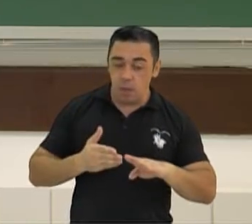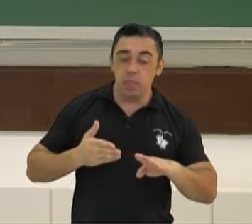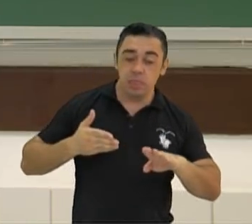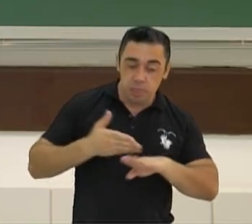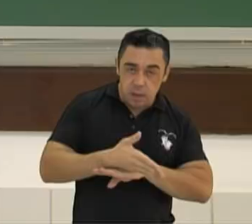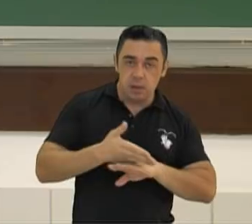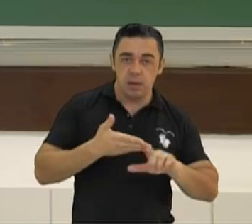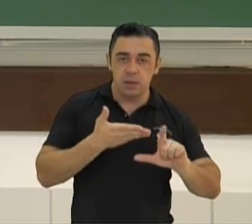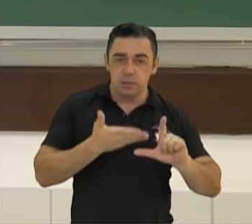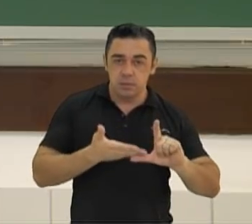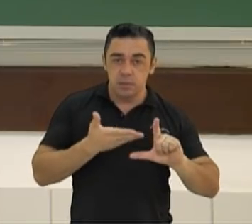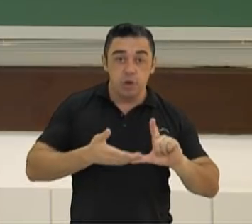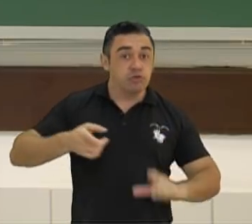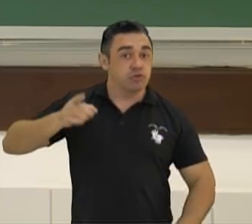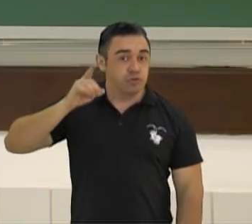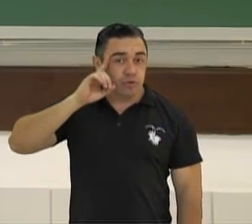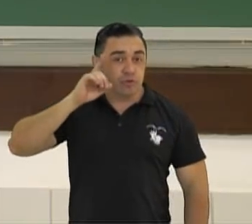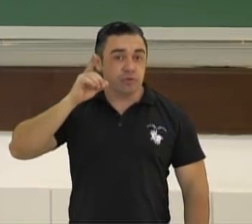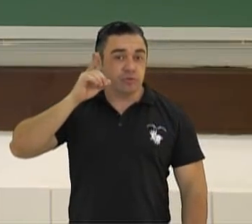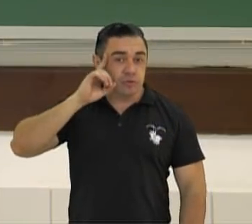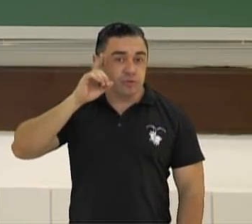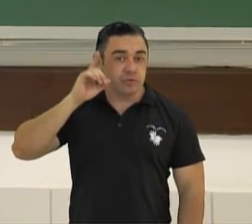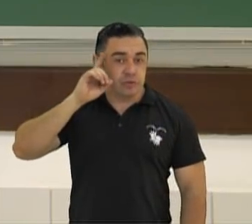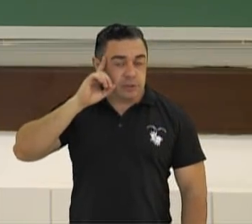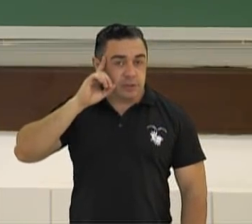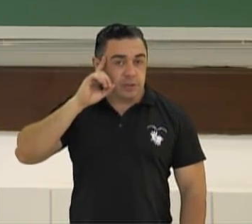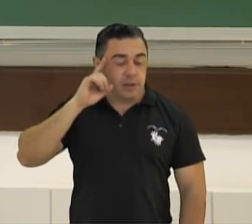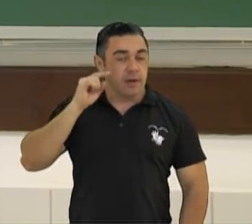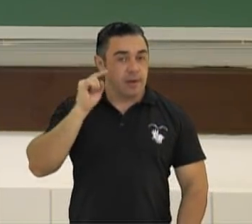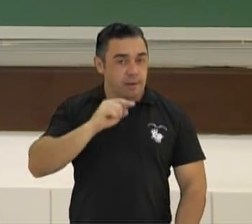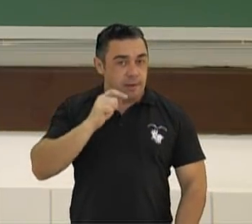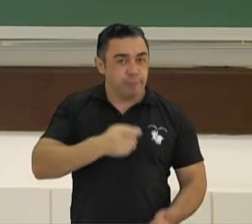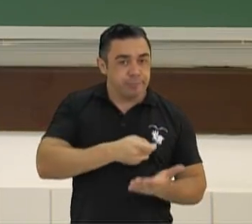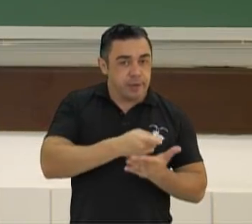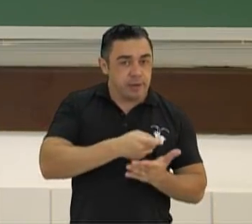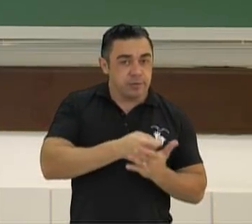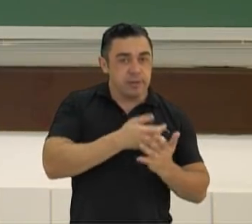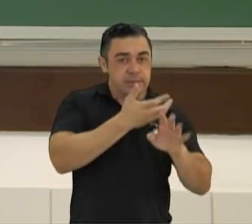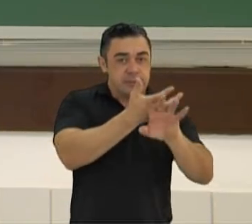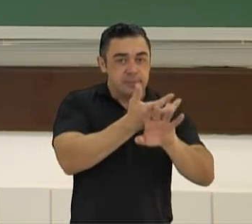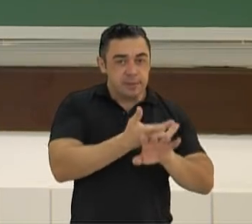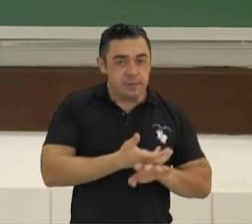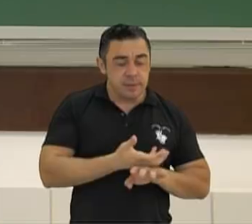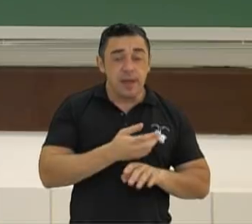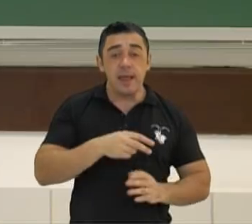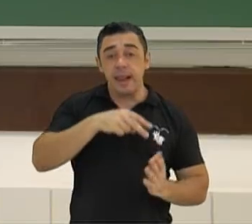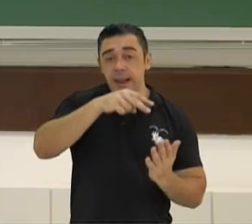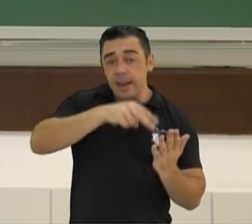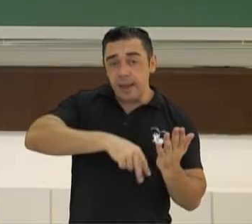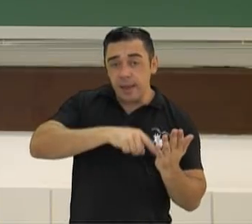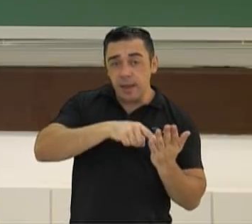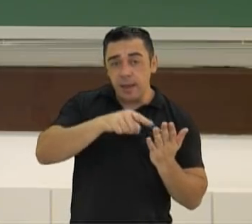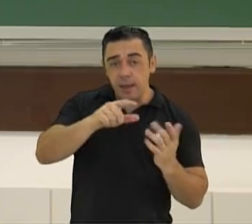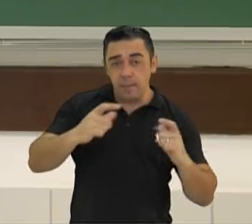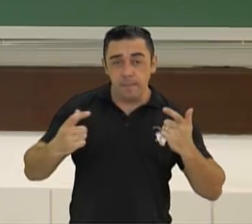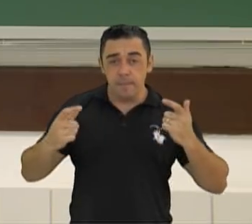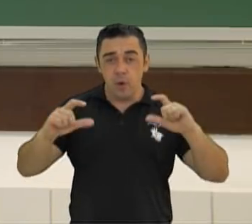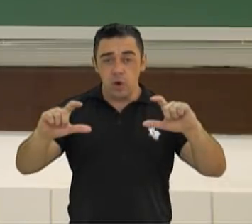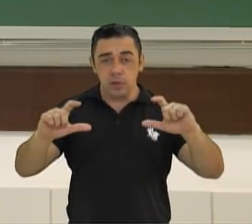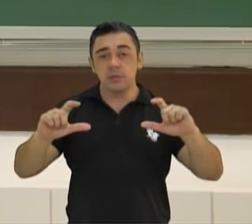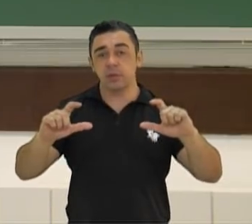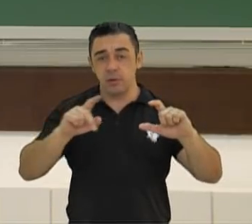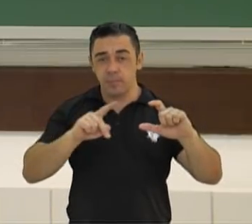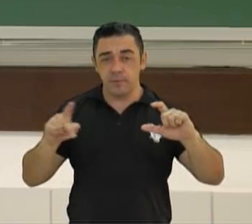Classroom diariamente de todas as disciplinas, ok? E ler lá no mural os avisos que o professor